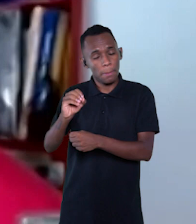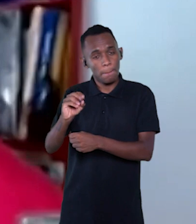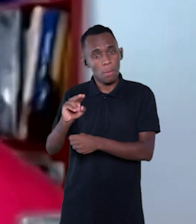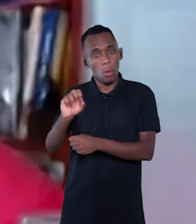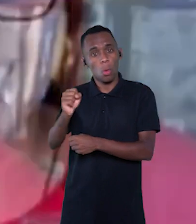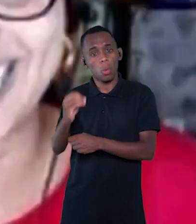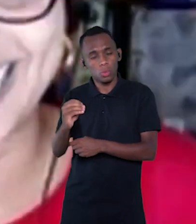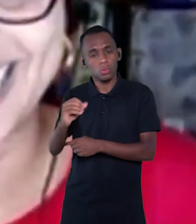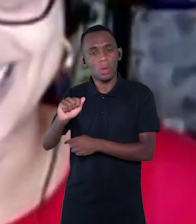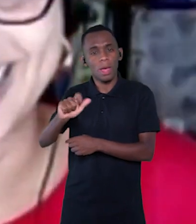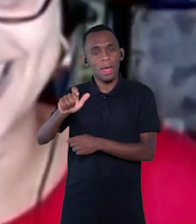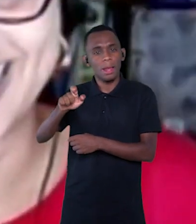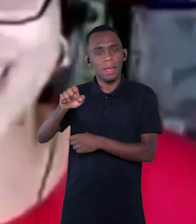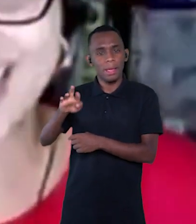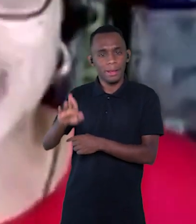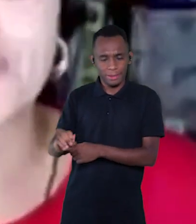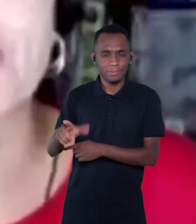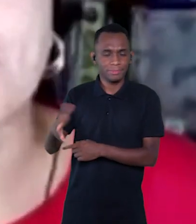Pouso Alegre.